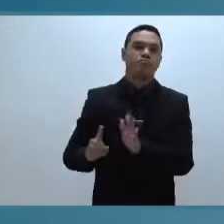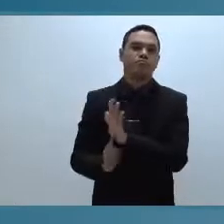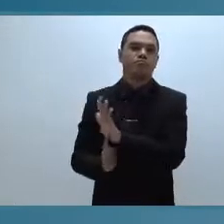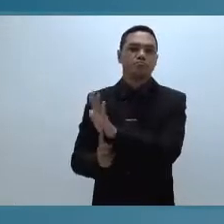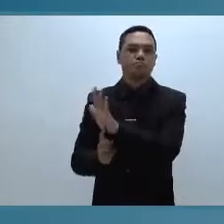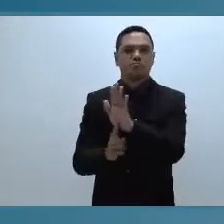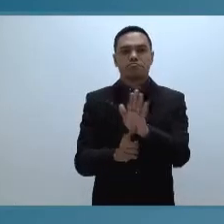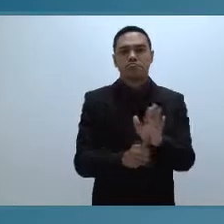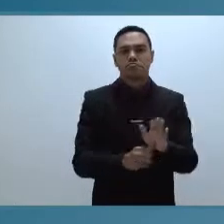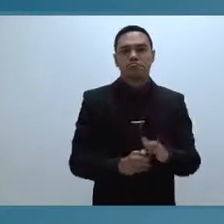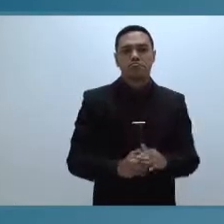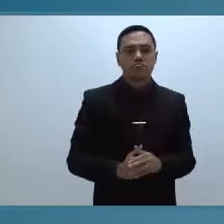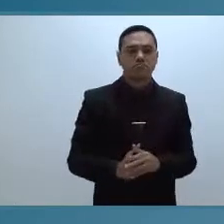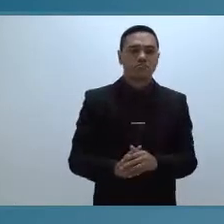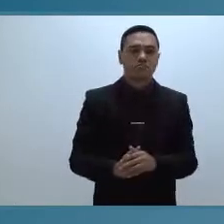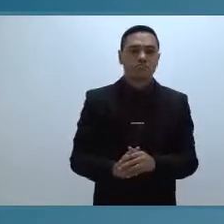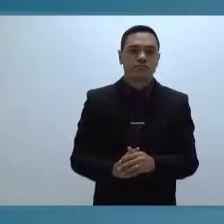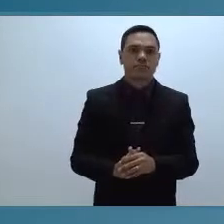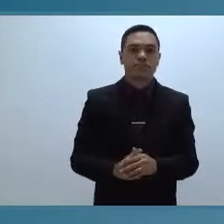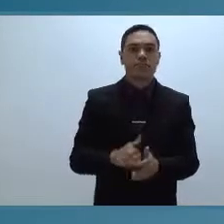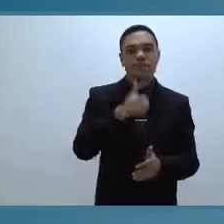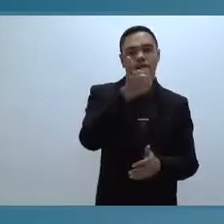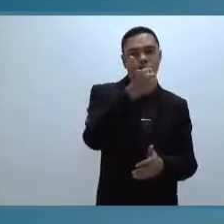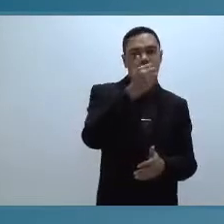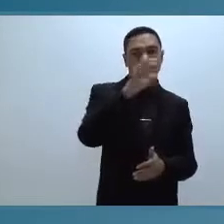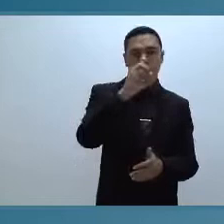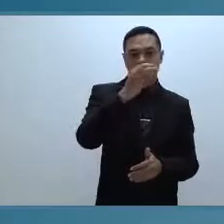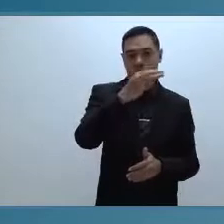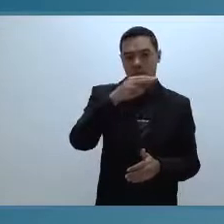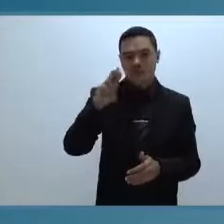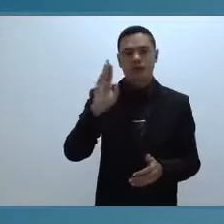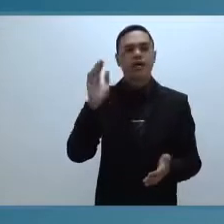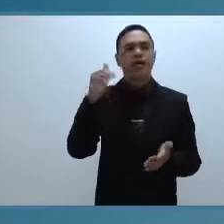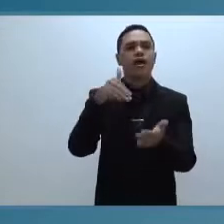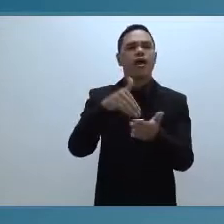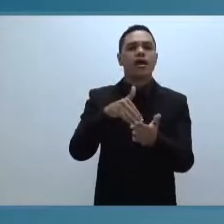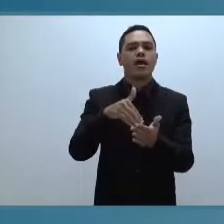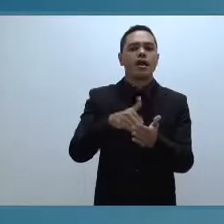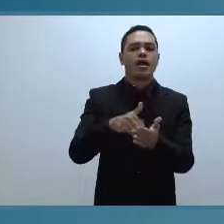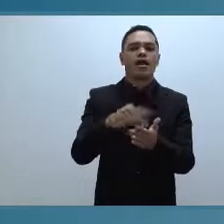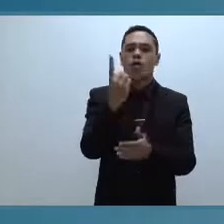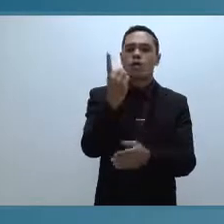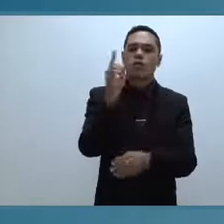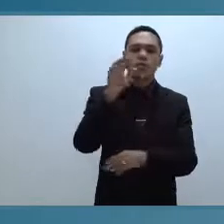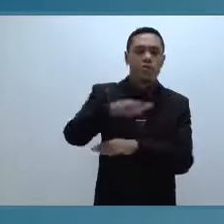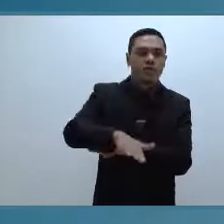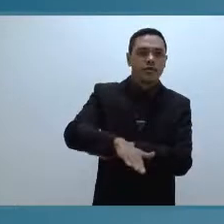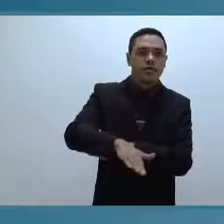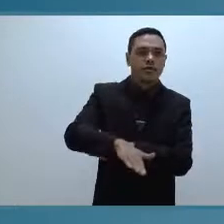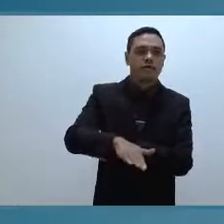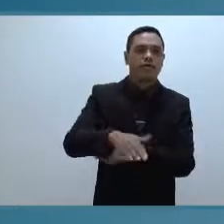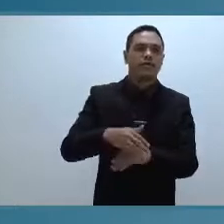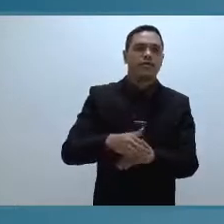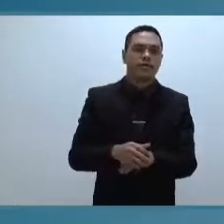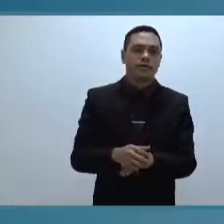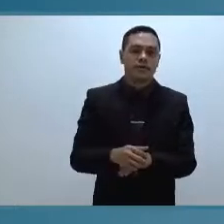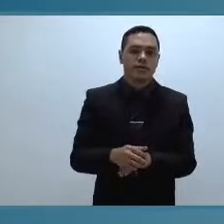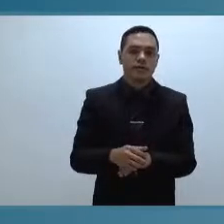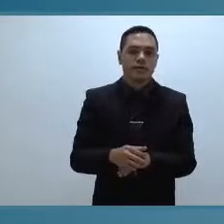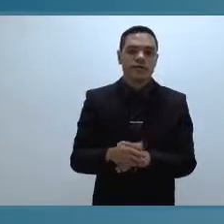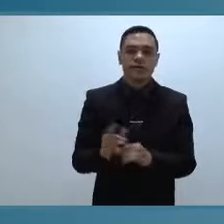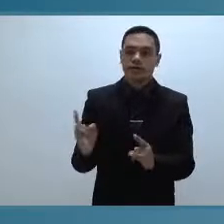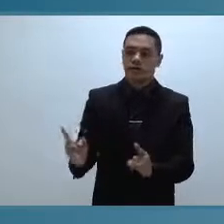fisioterapeuta. Das 10h30 às 13 horas, aplicação de reiki. Local, edifício 7.